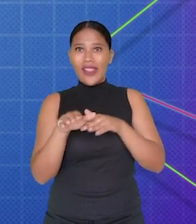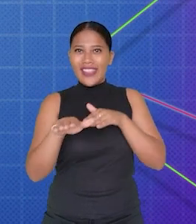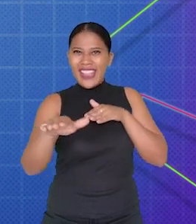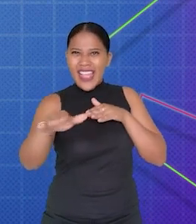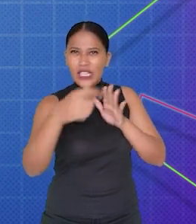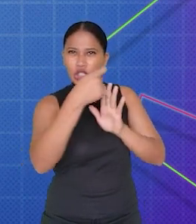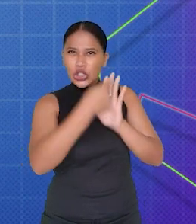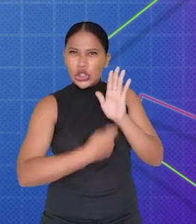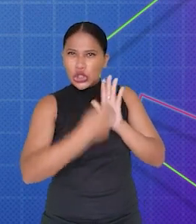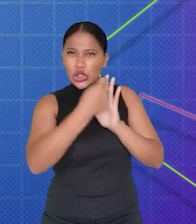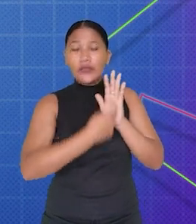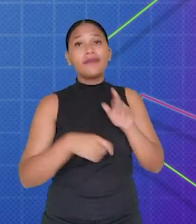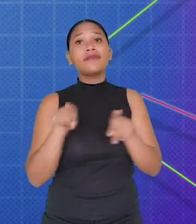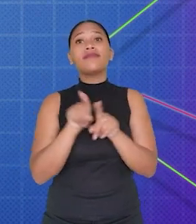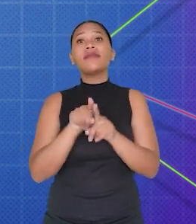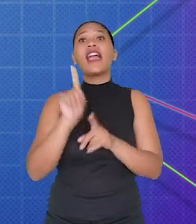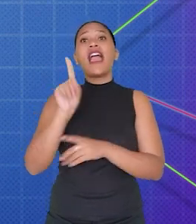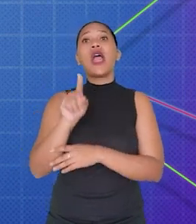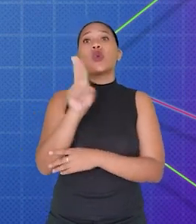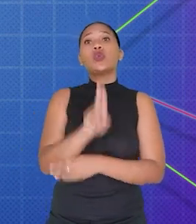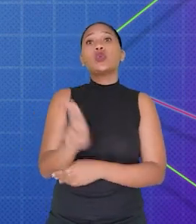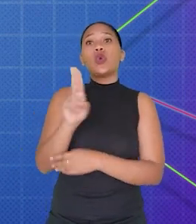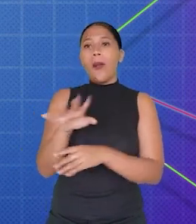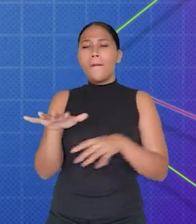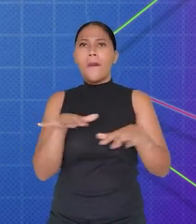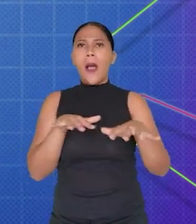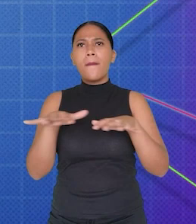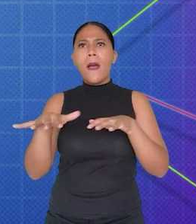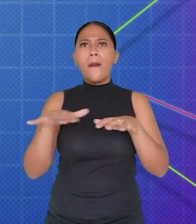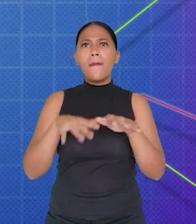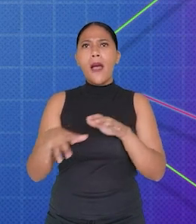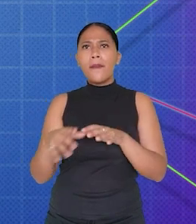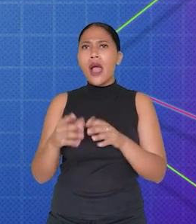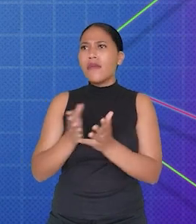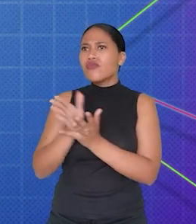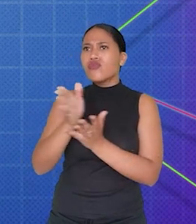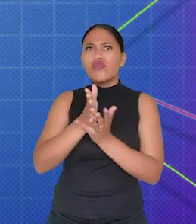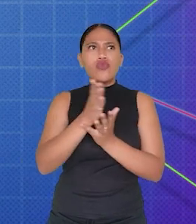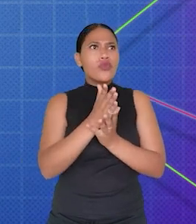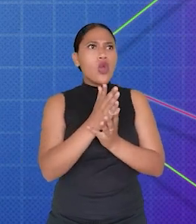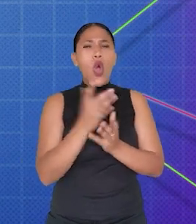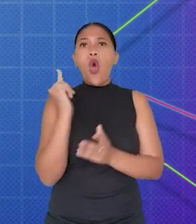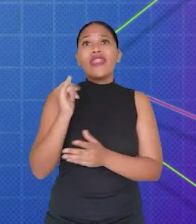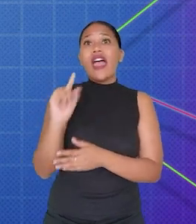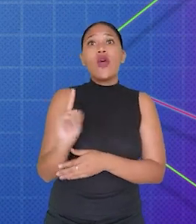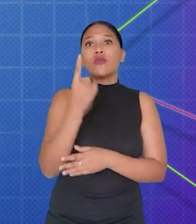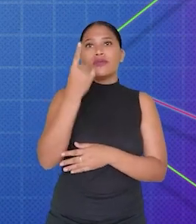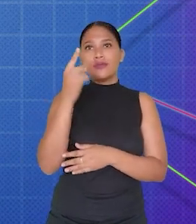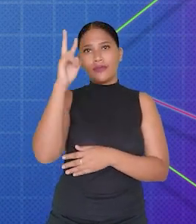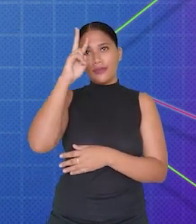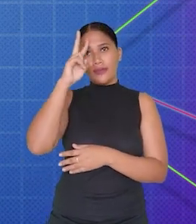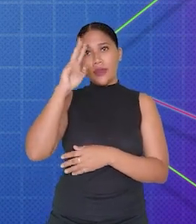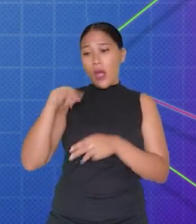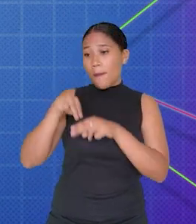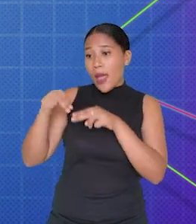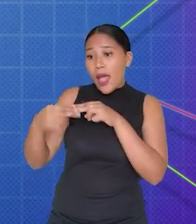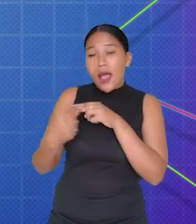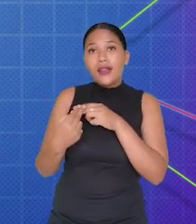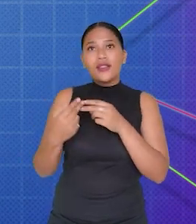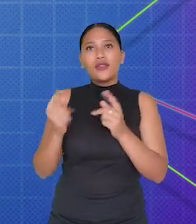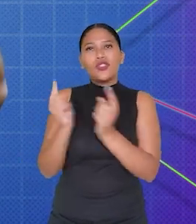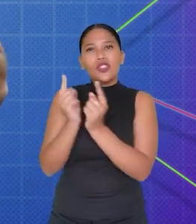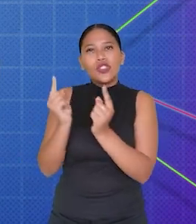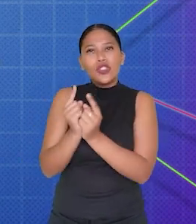com a jogabilidade é por meio da utilização de mecânicas de jogo para contar a história. Por exemplo, puzzles ou mini-jogos